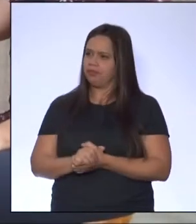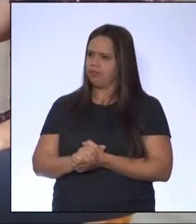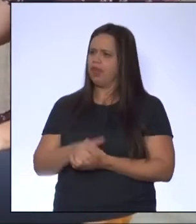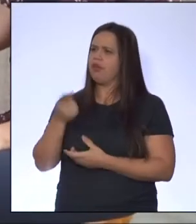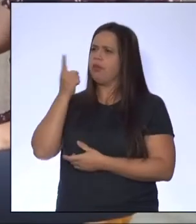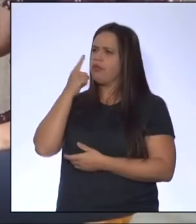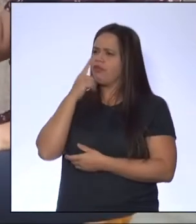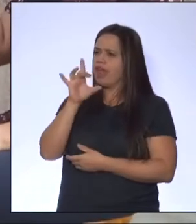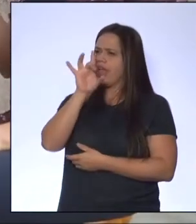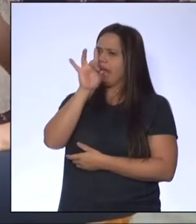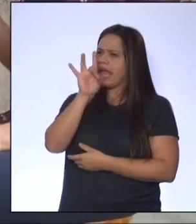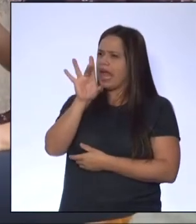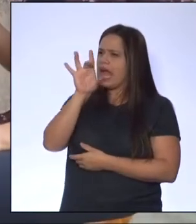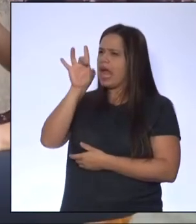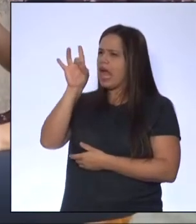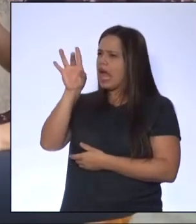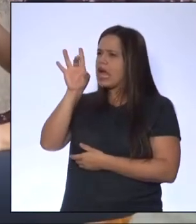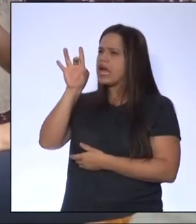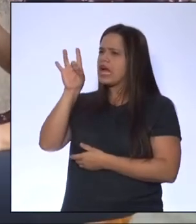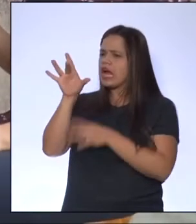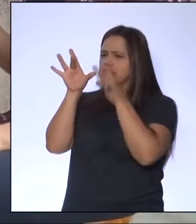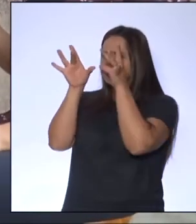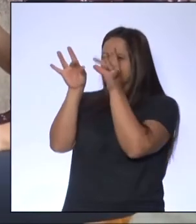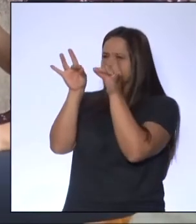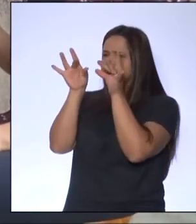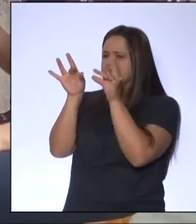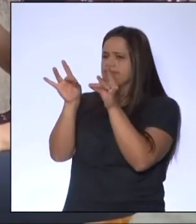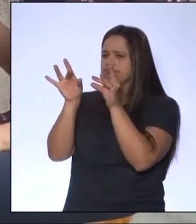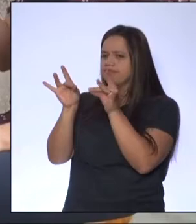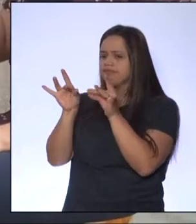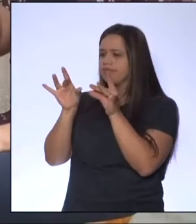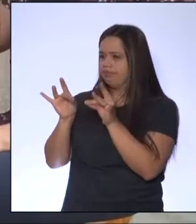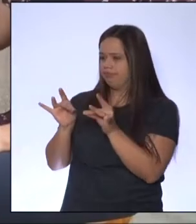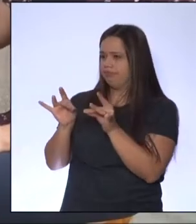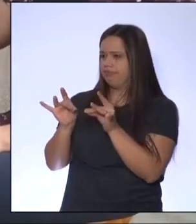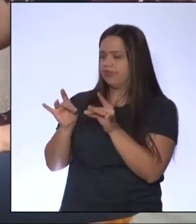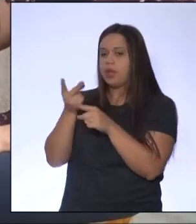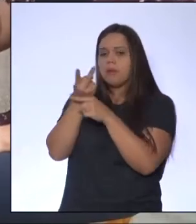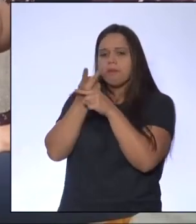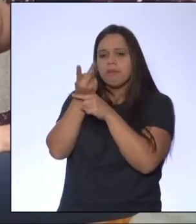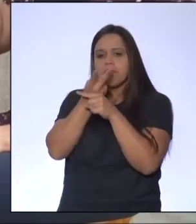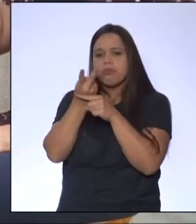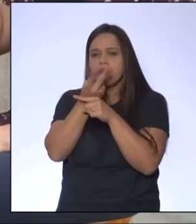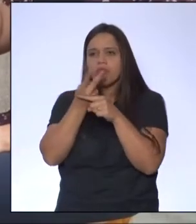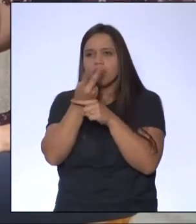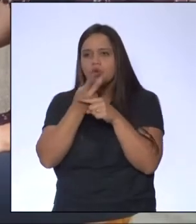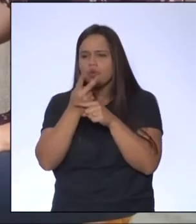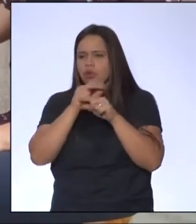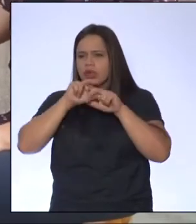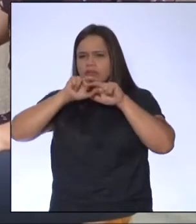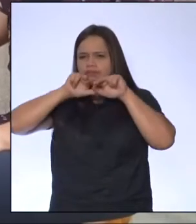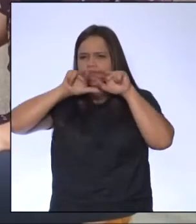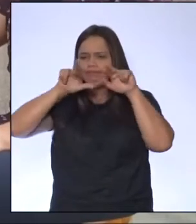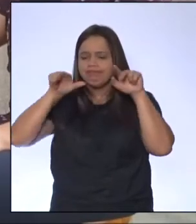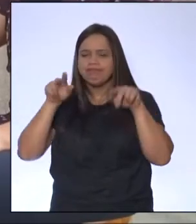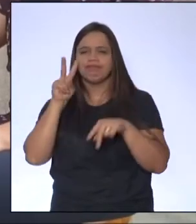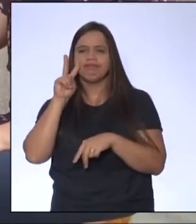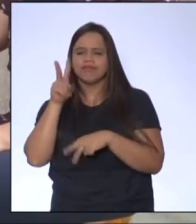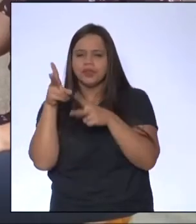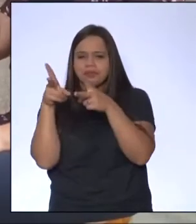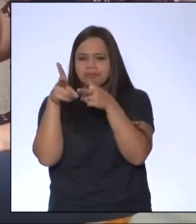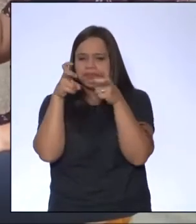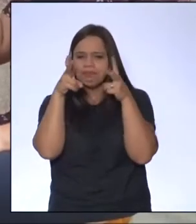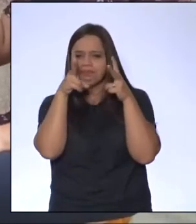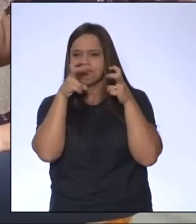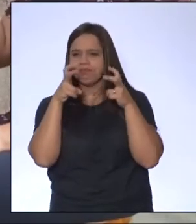Observe cada uma das características aqui da paisagem. Procure ver os seus elementos, aquilo que você